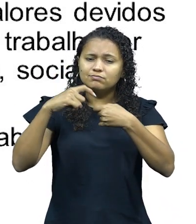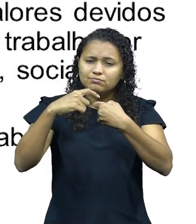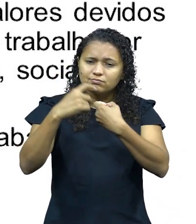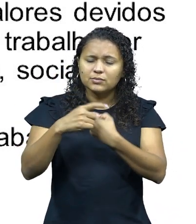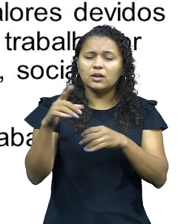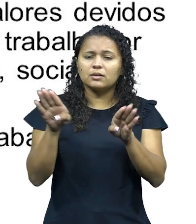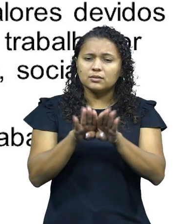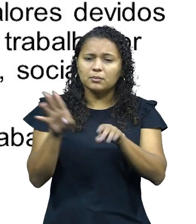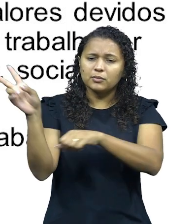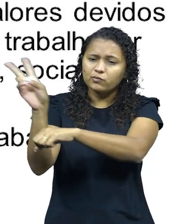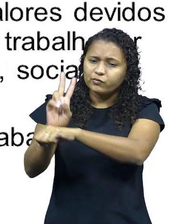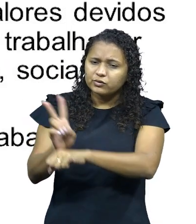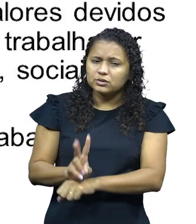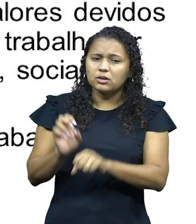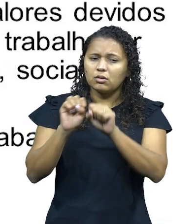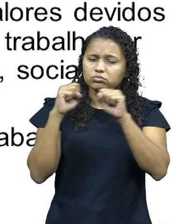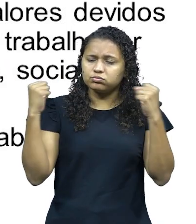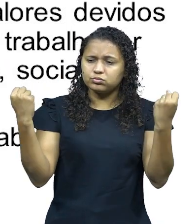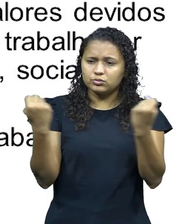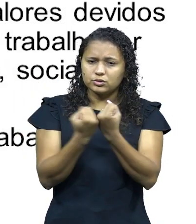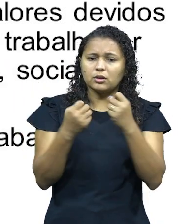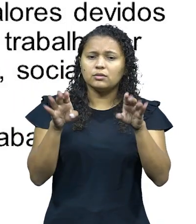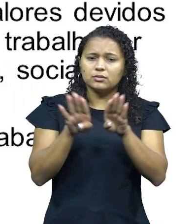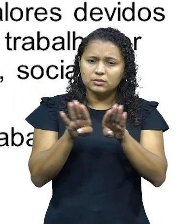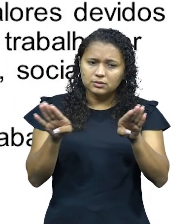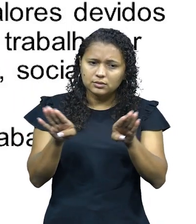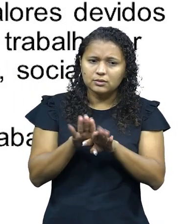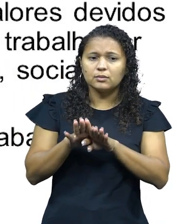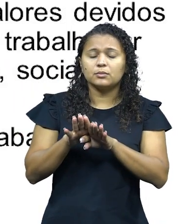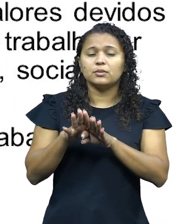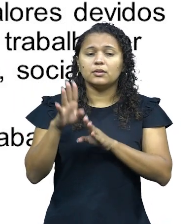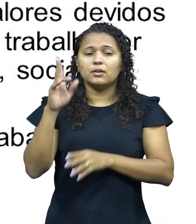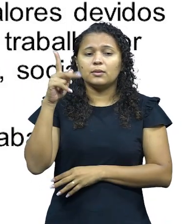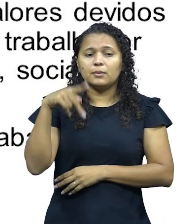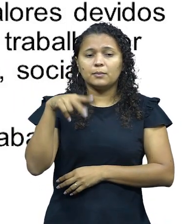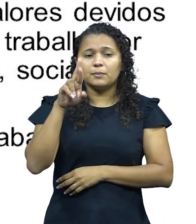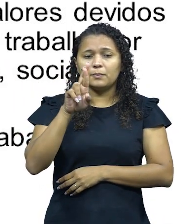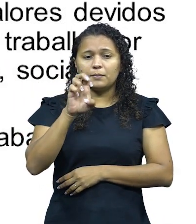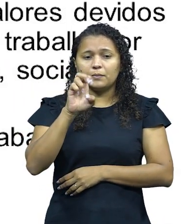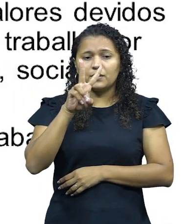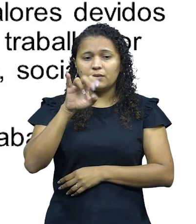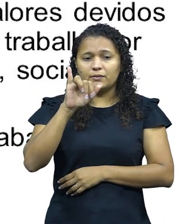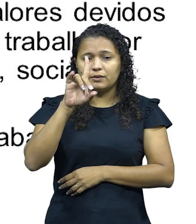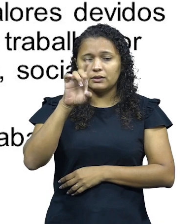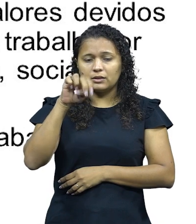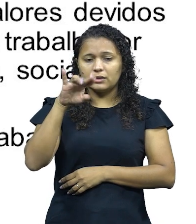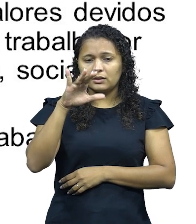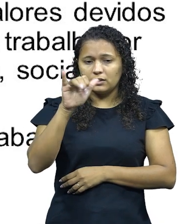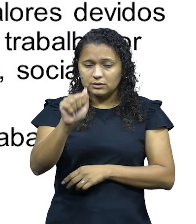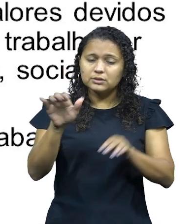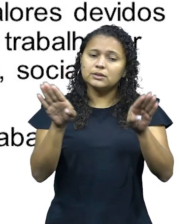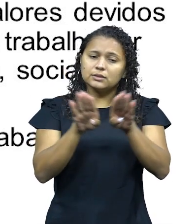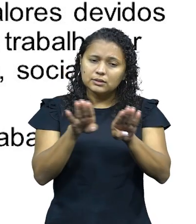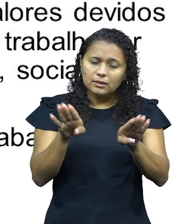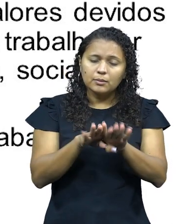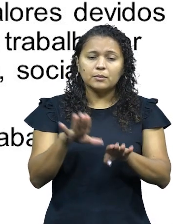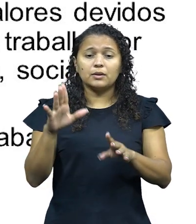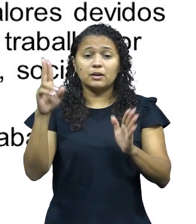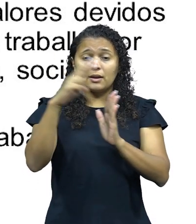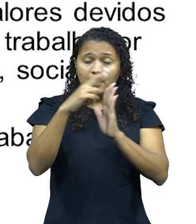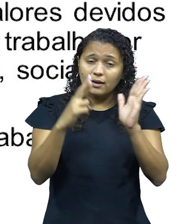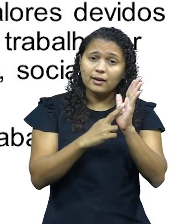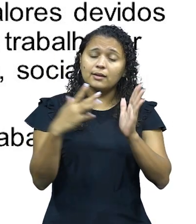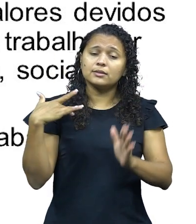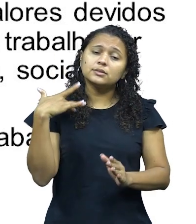encargos fiscais, sociais e previdenciários, além de zelar pelas normas de saúde, de higiene